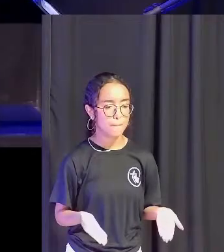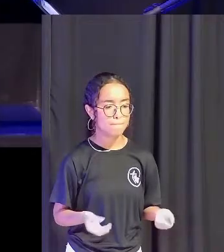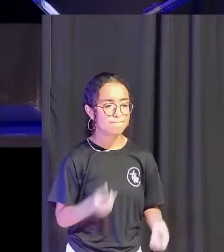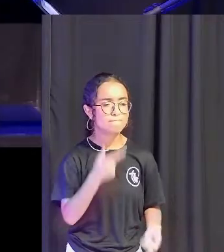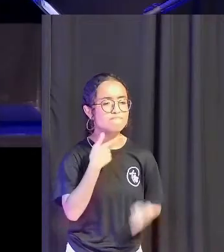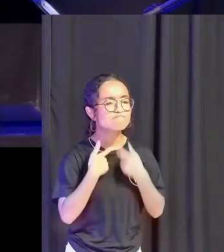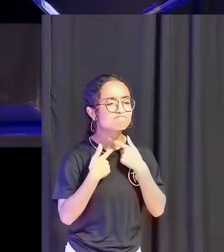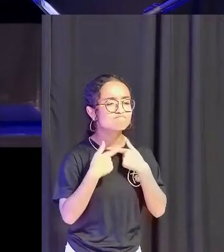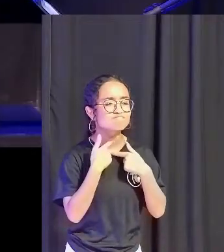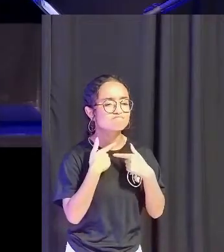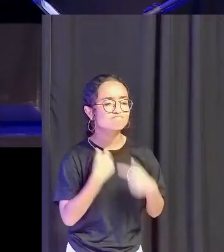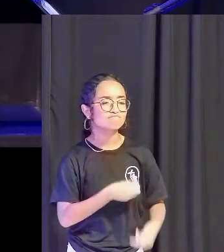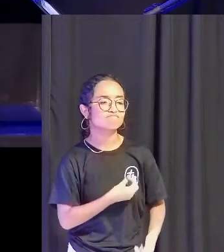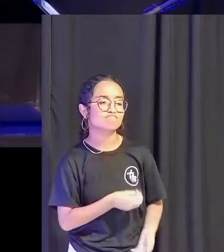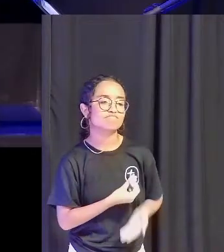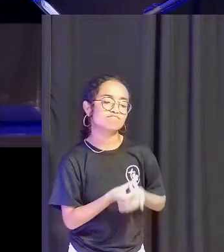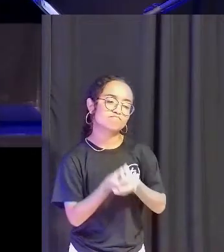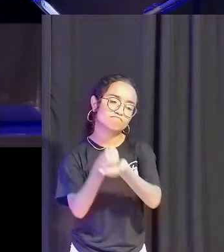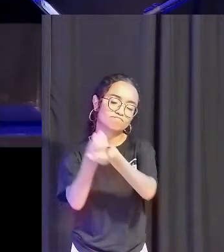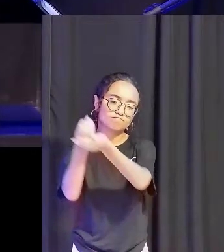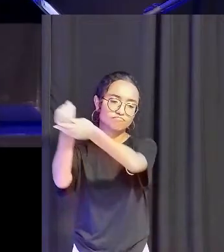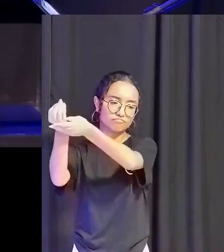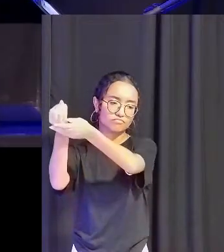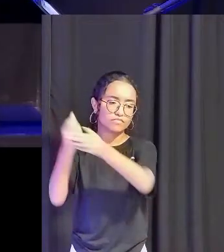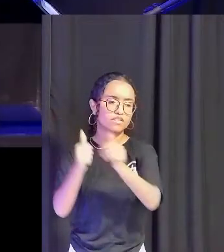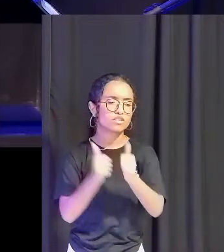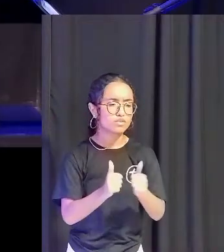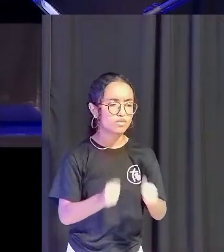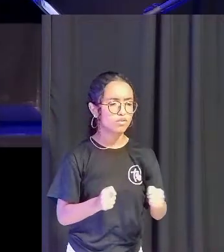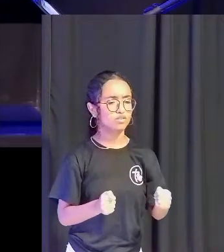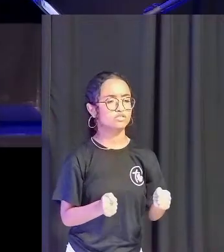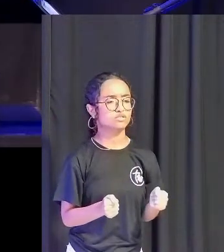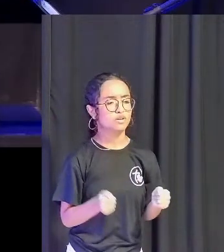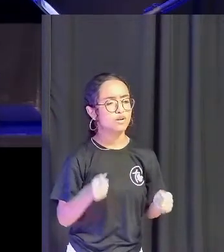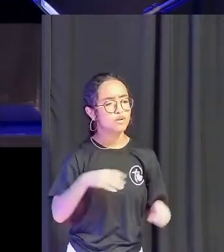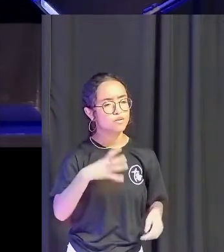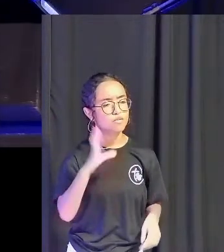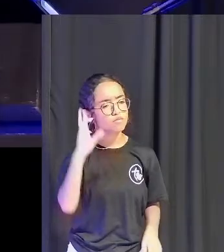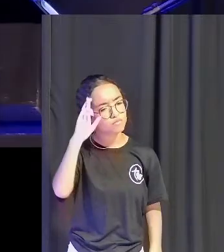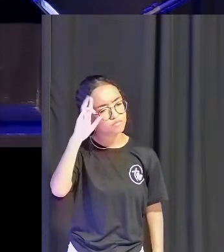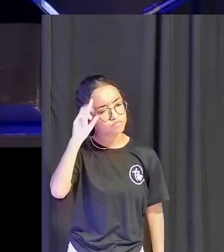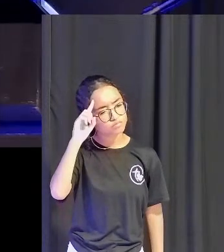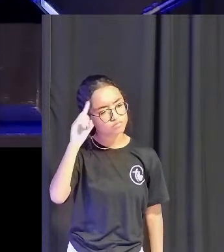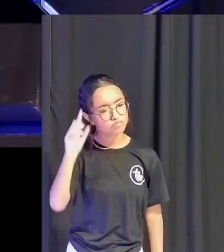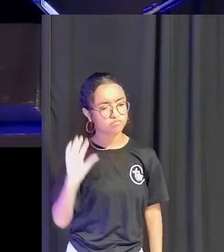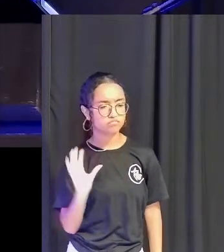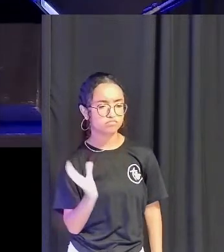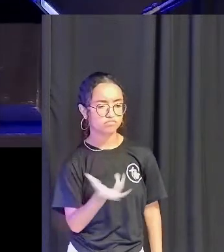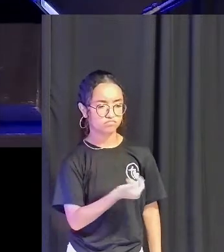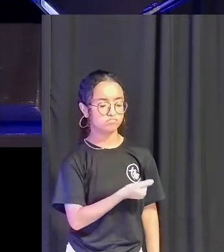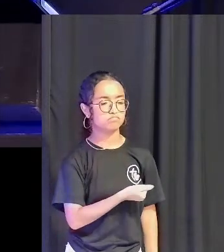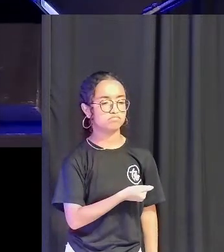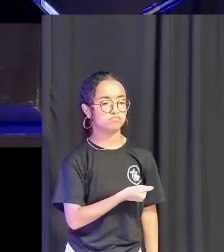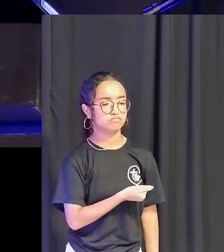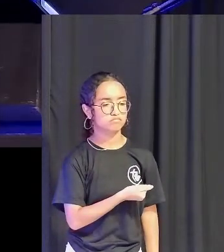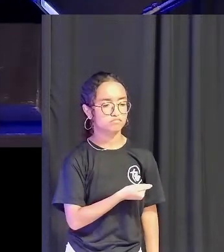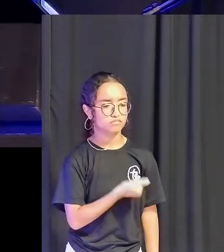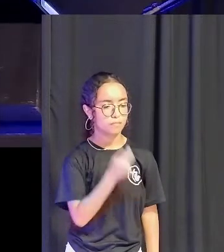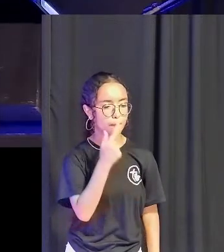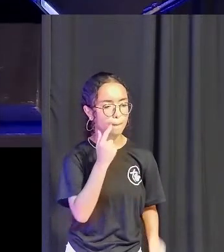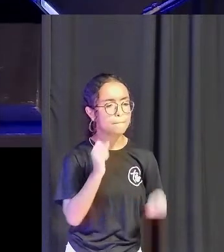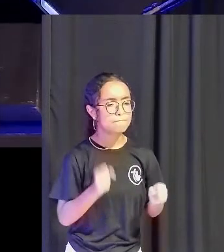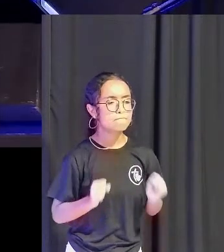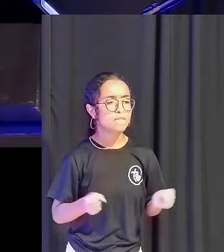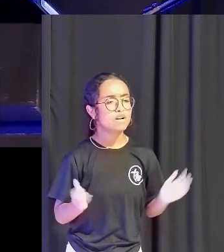Ti, que esse possa ser o dia de salvação para ele ou ela, Senhor Pai. Que eles possam